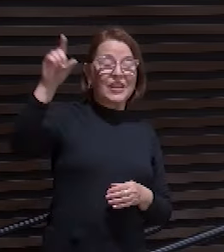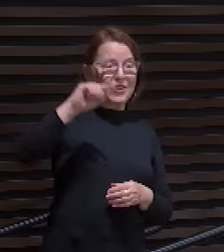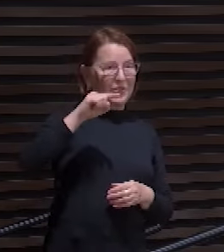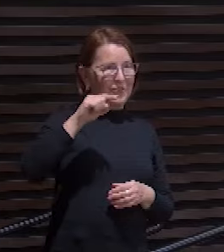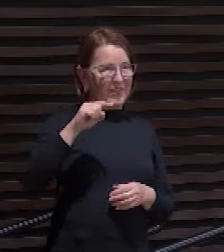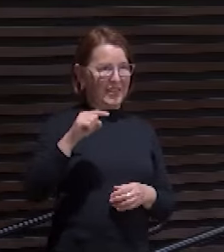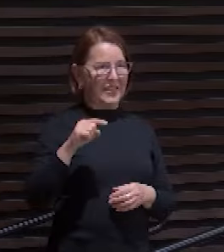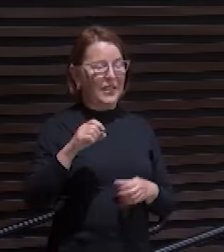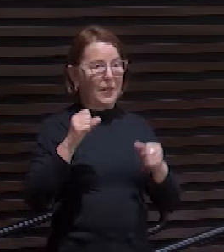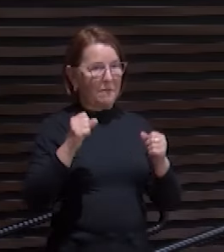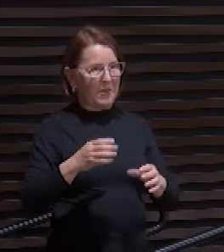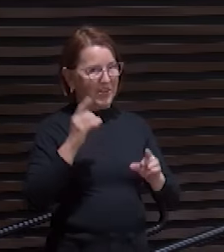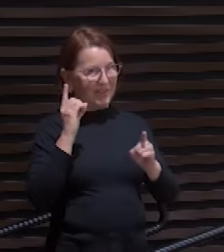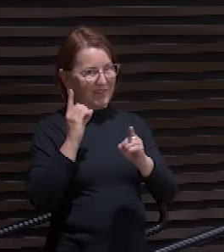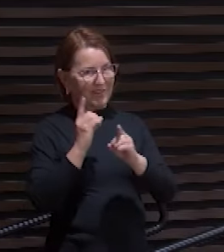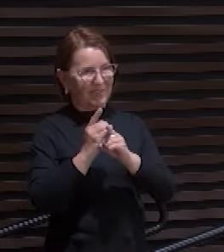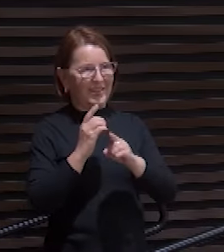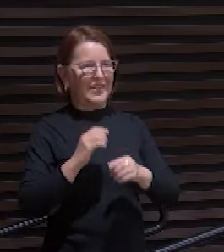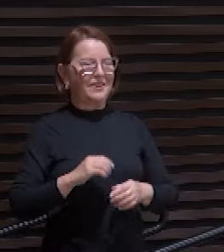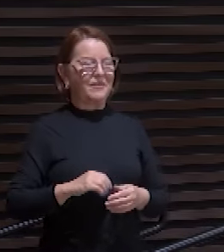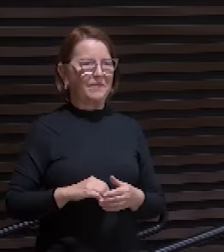quê.